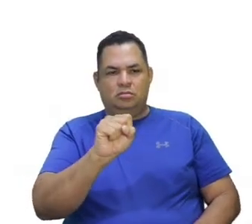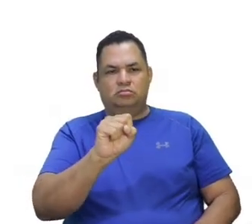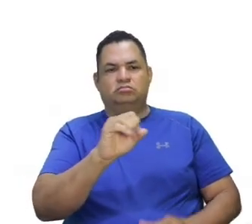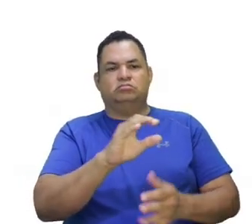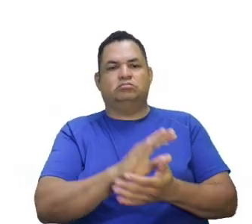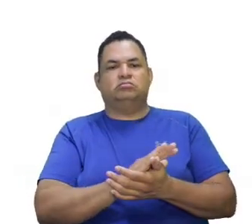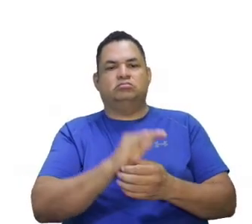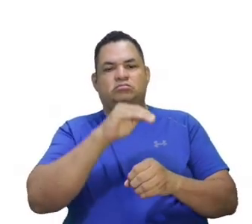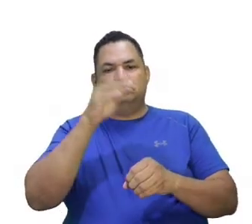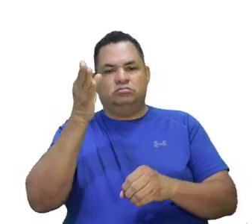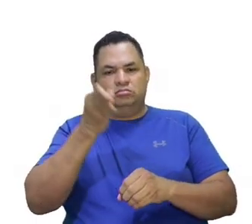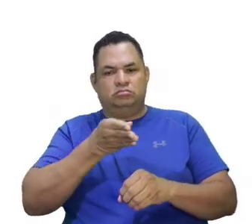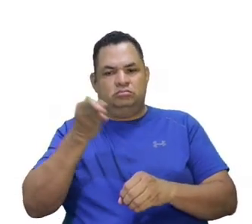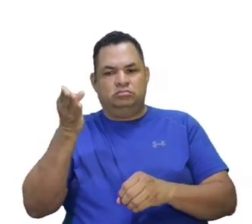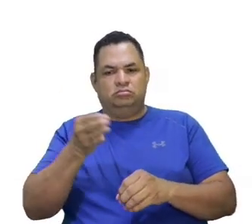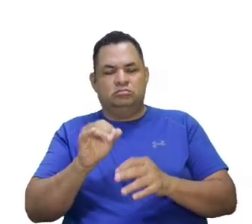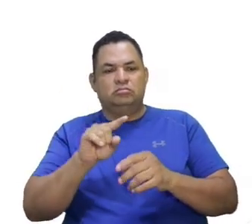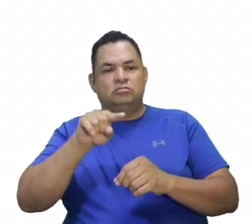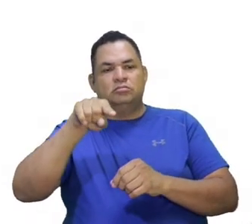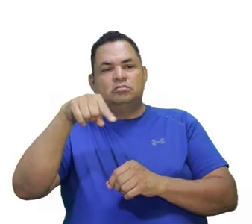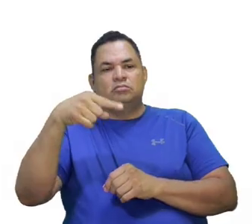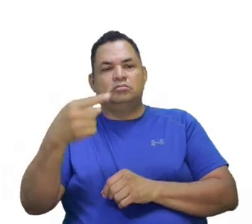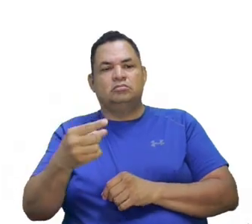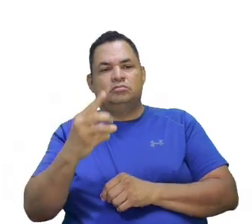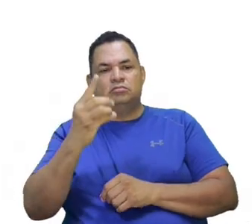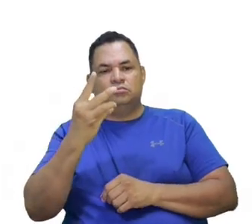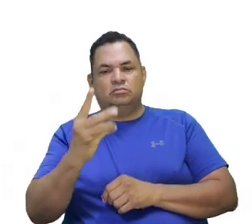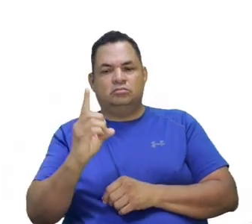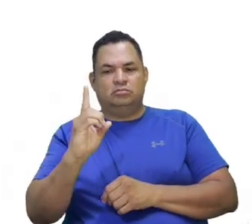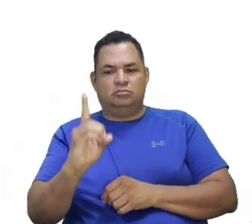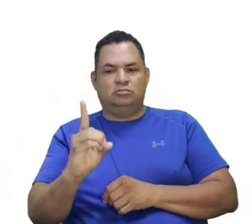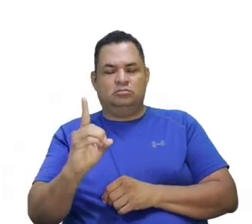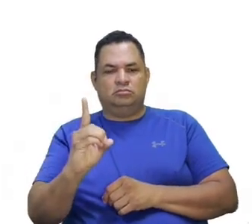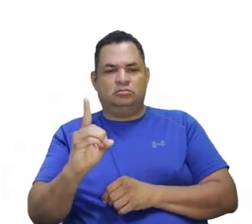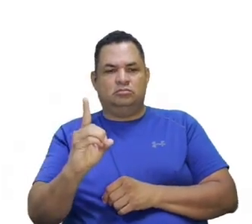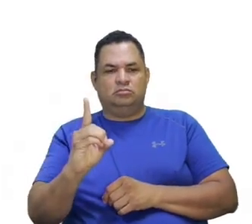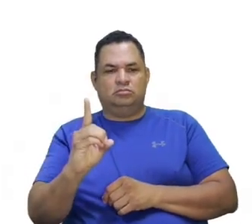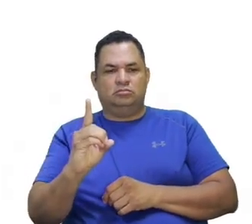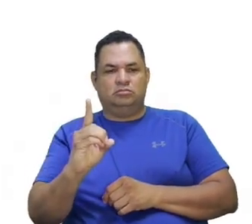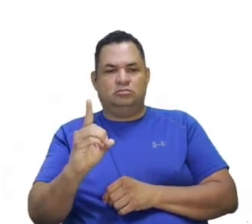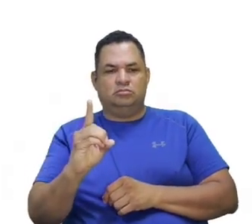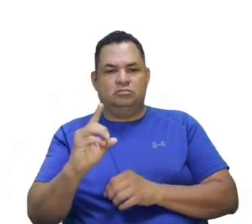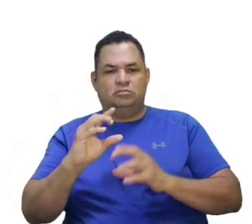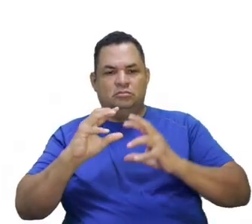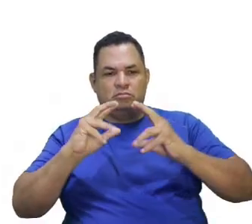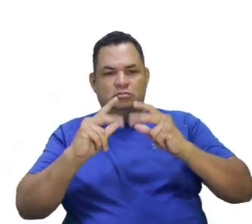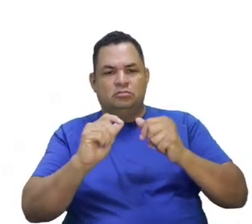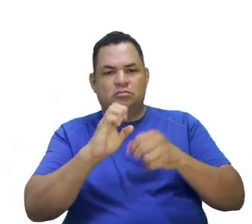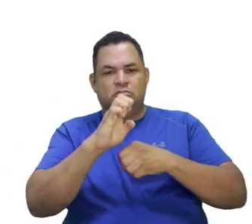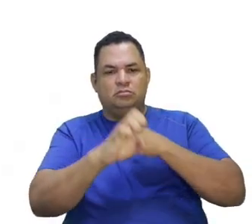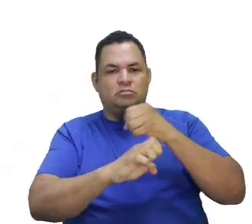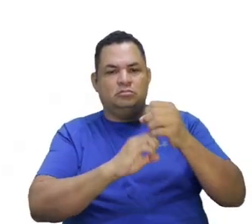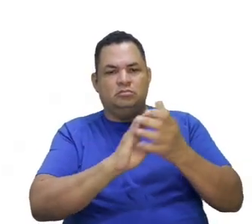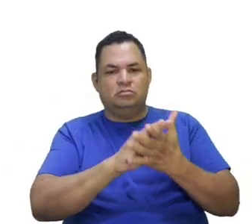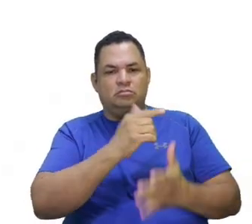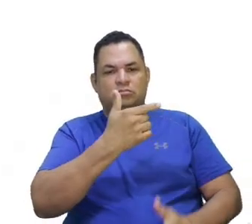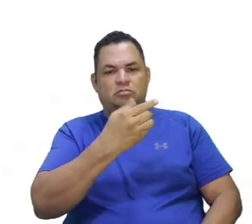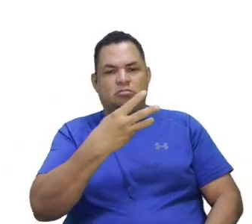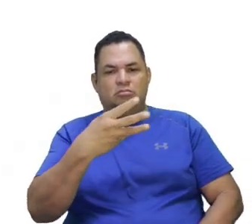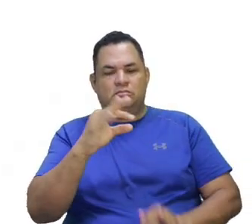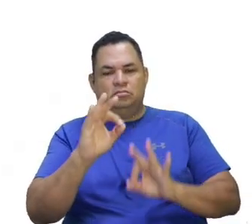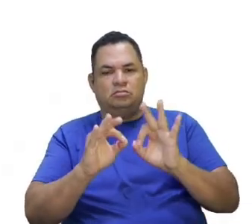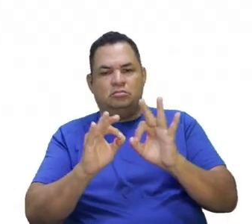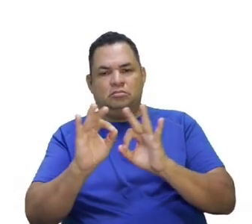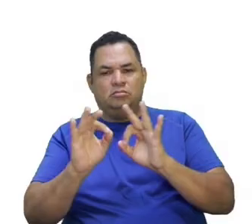acordo com o diagrama, e depois o 3d. né? O total de elétrons passa a ser